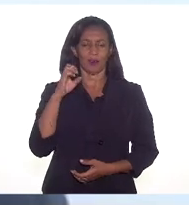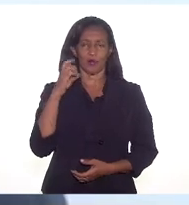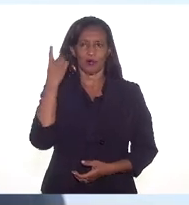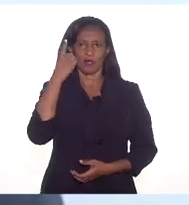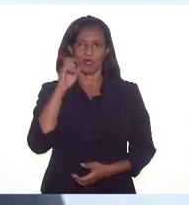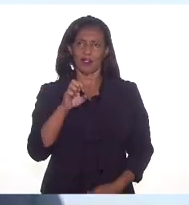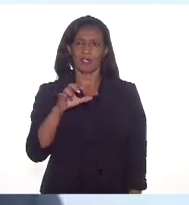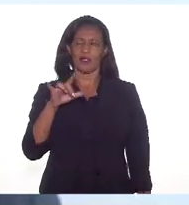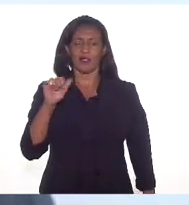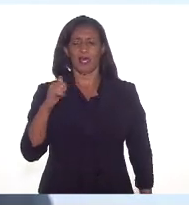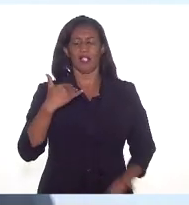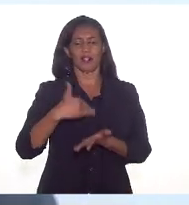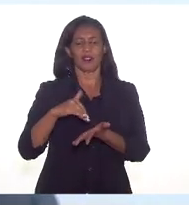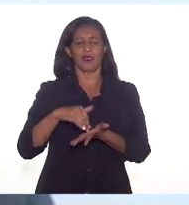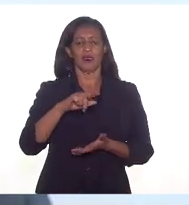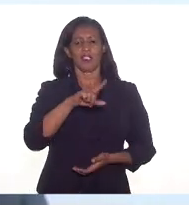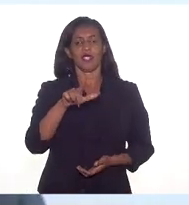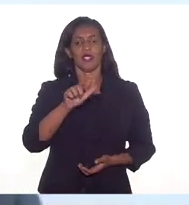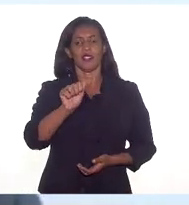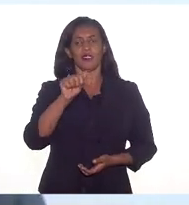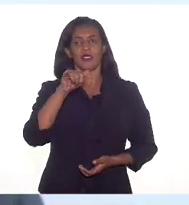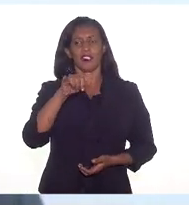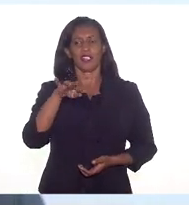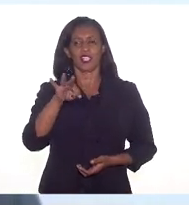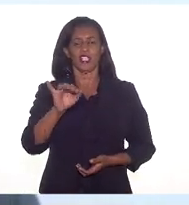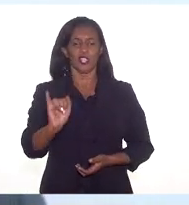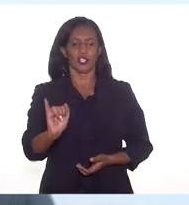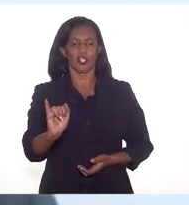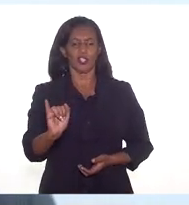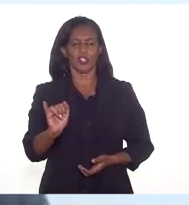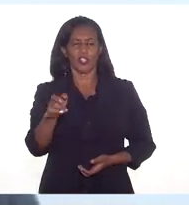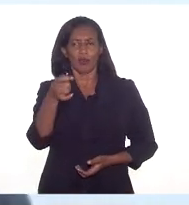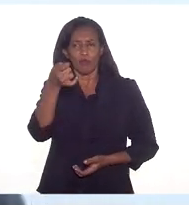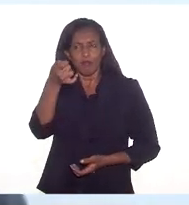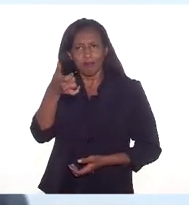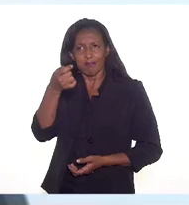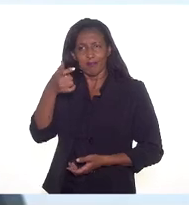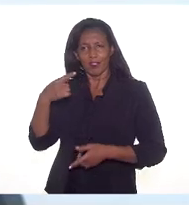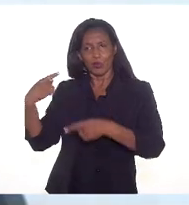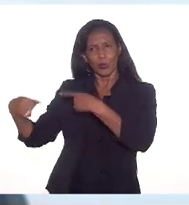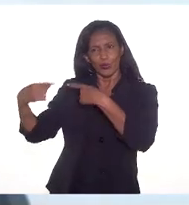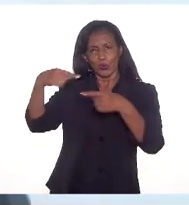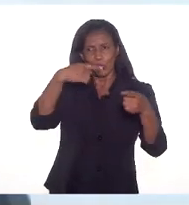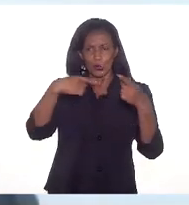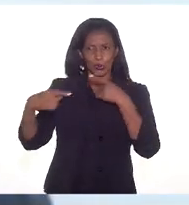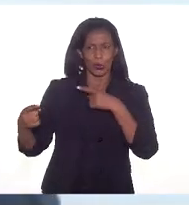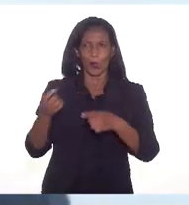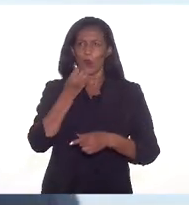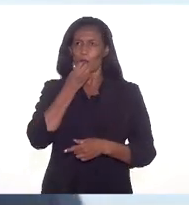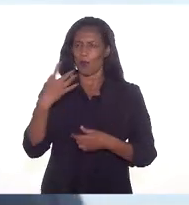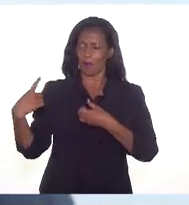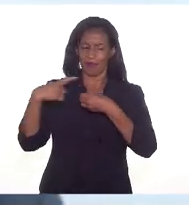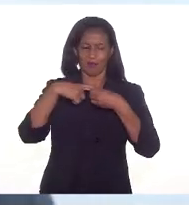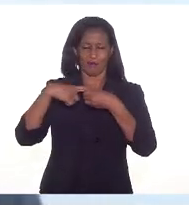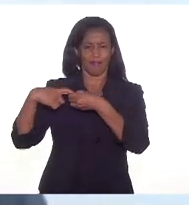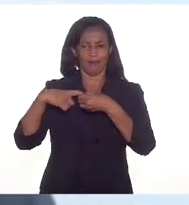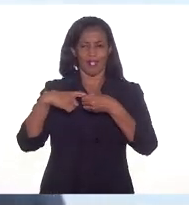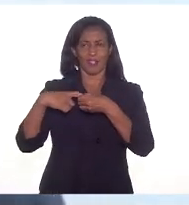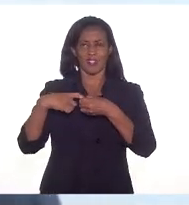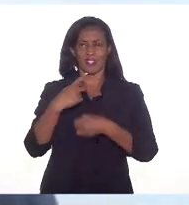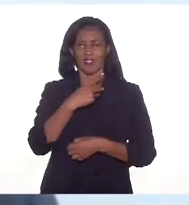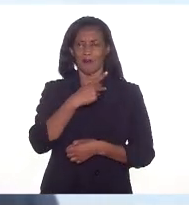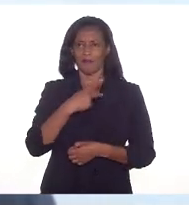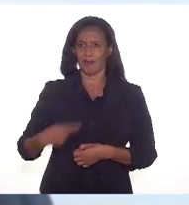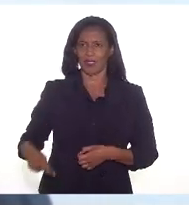aqui o secretário Zanit, que de fato exerce como poucos o diálogo e um grande parceiro da Defensoria Pública, a presidenta da